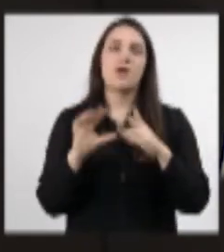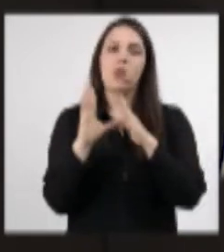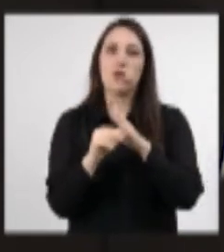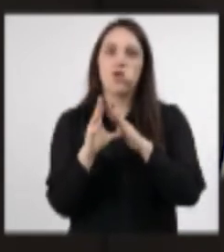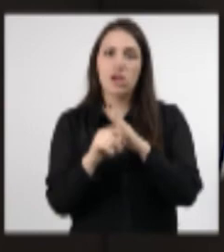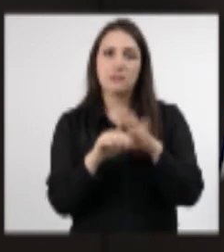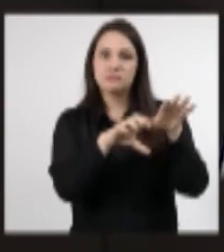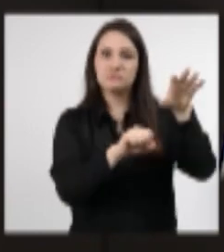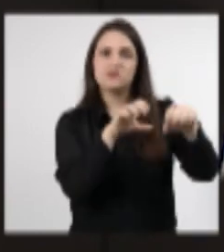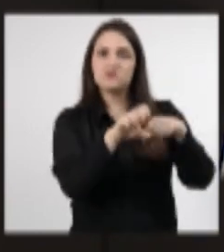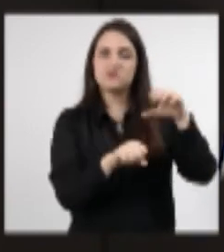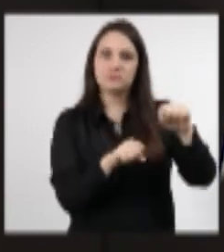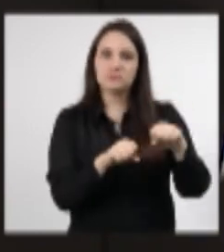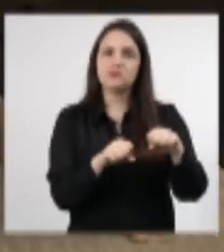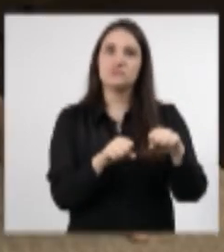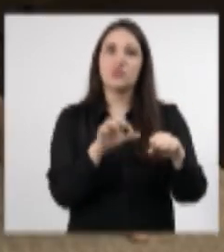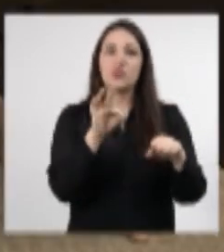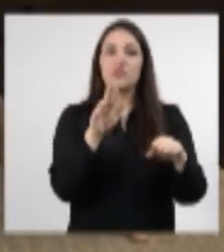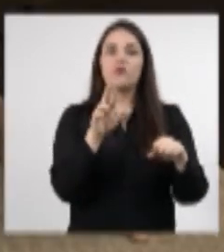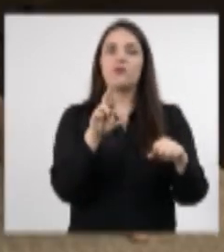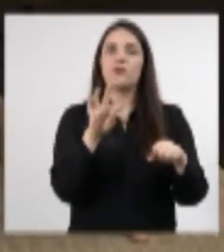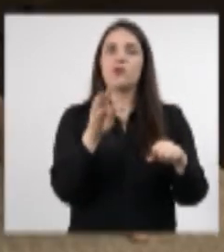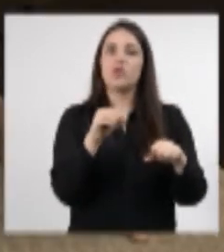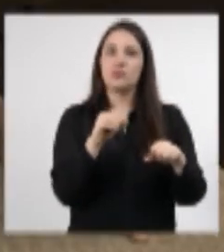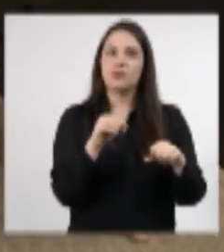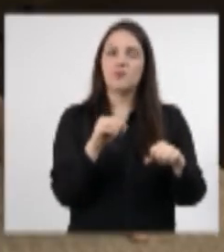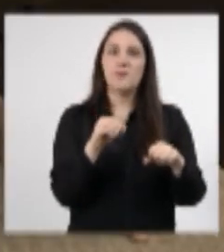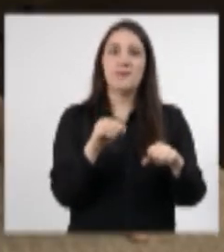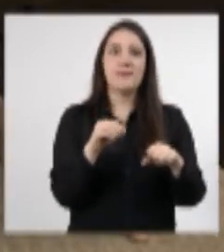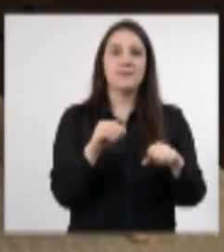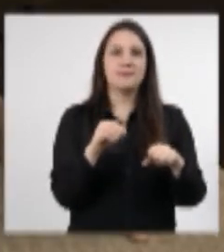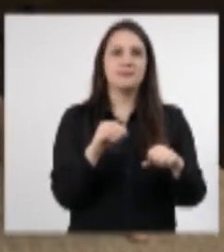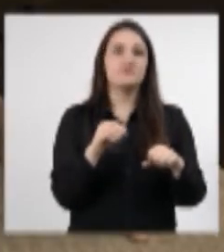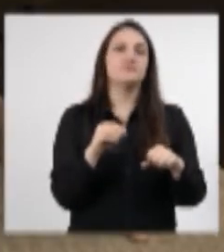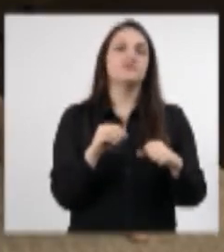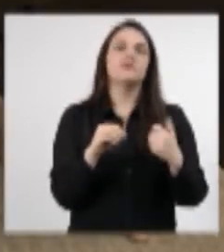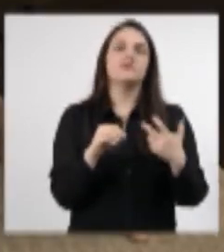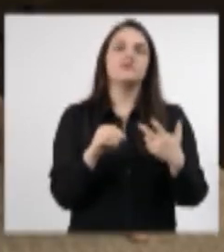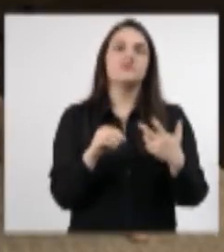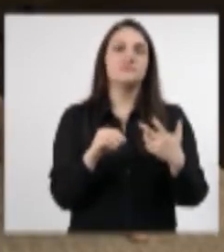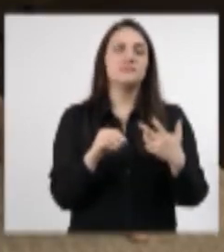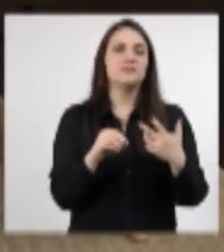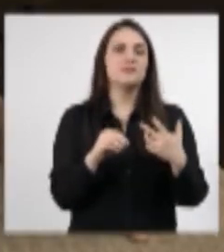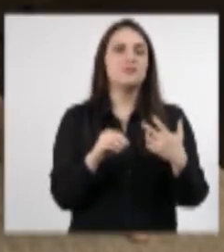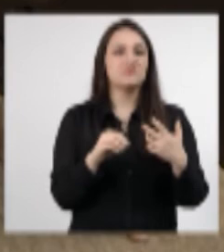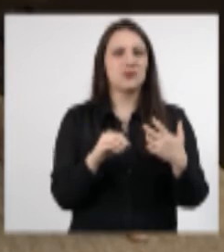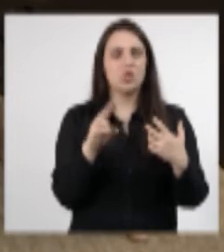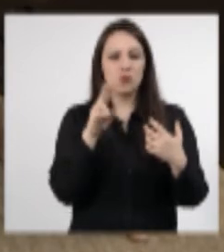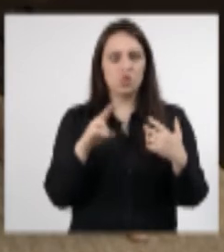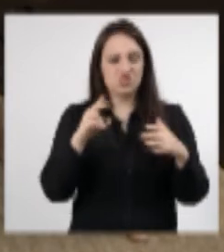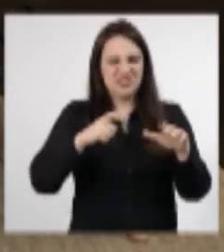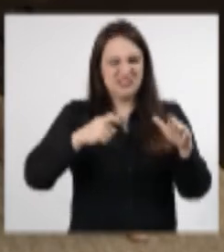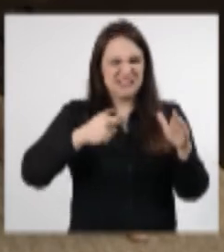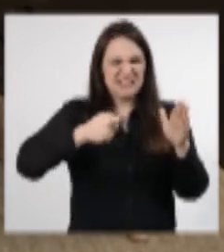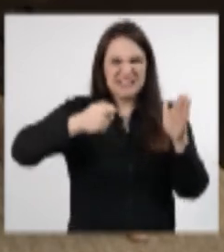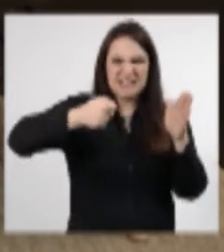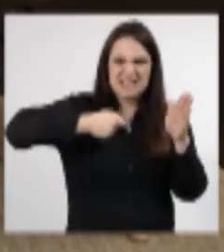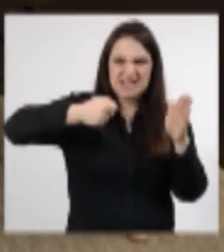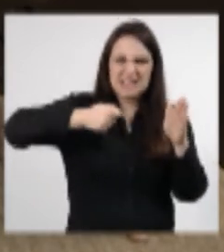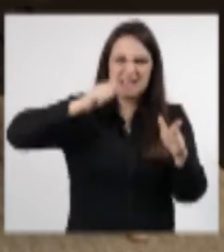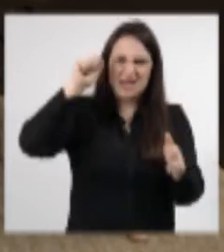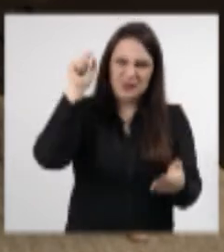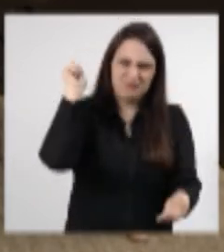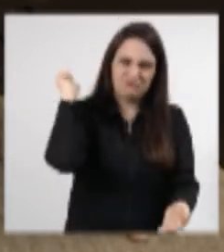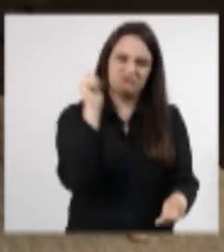de furto, as pessoas chamam de roubo, mas na verdade é furto, furto qualificado mediante maçarico,